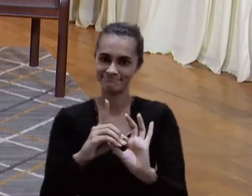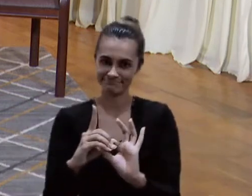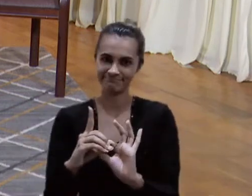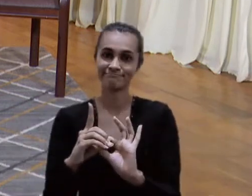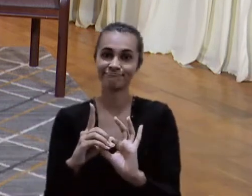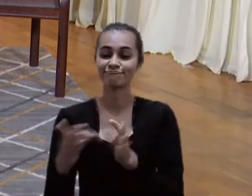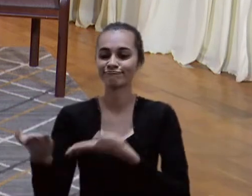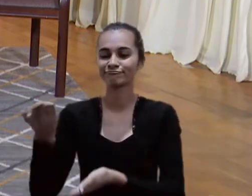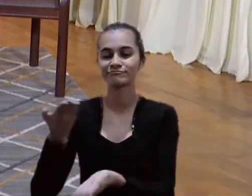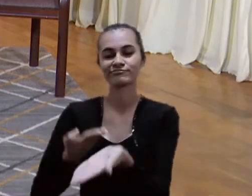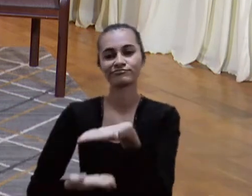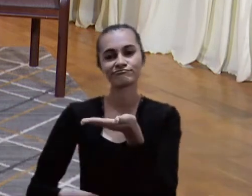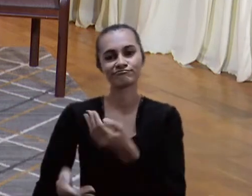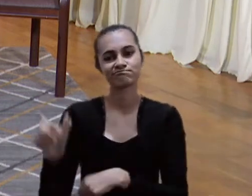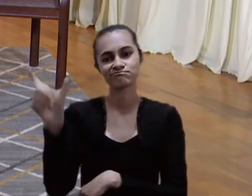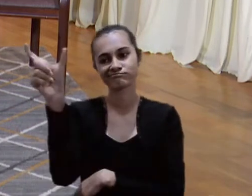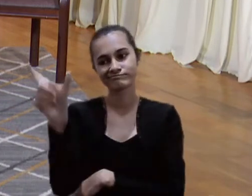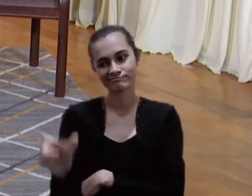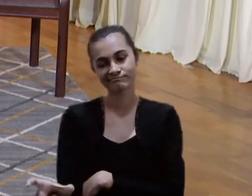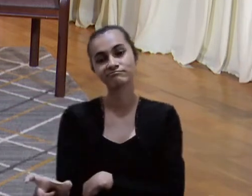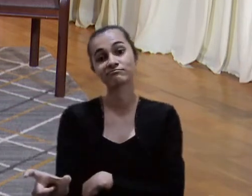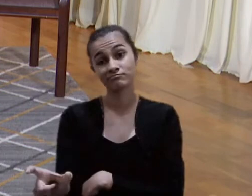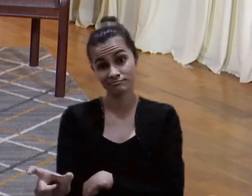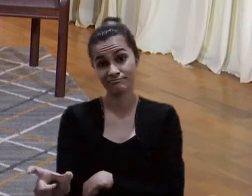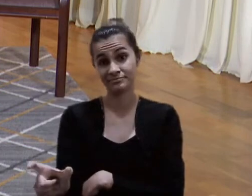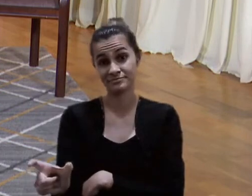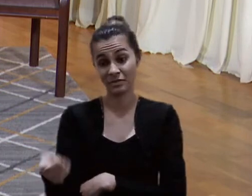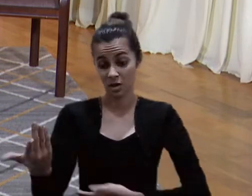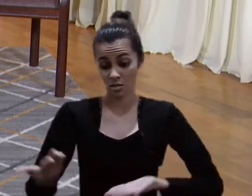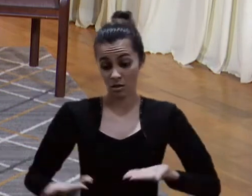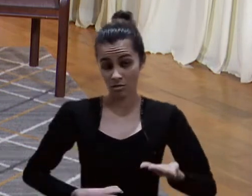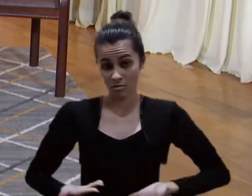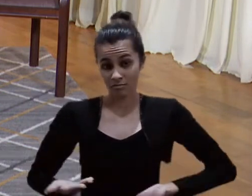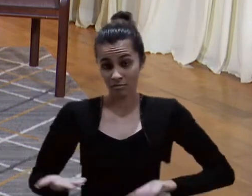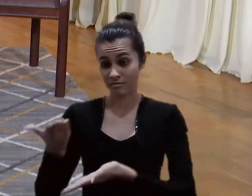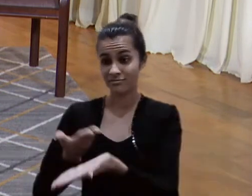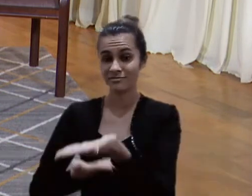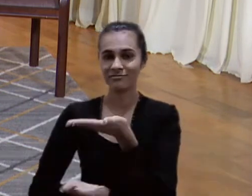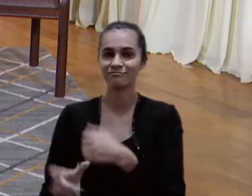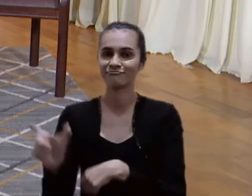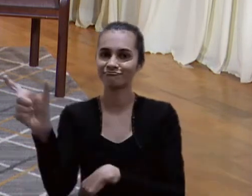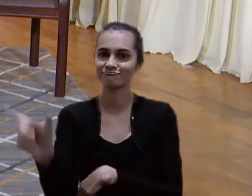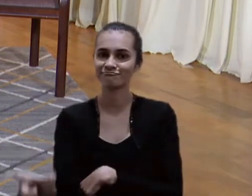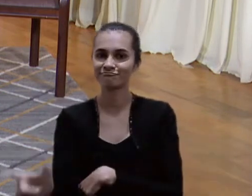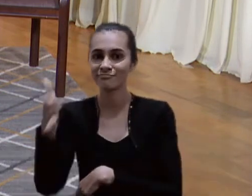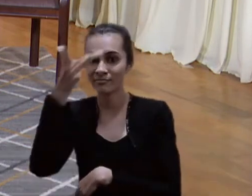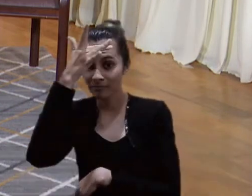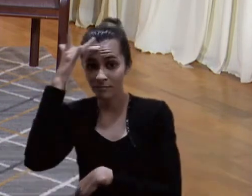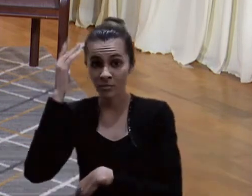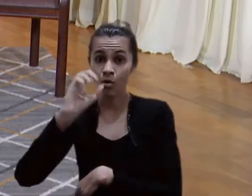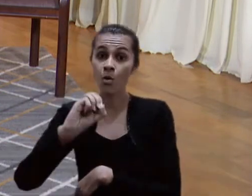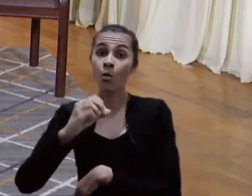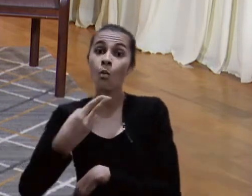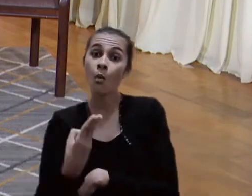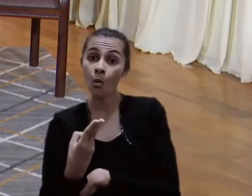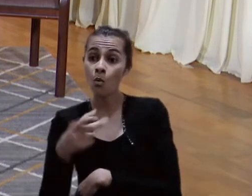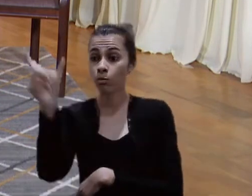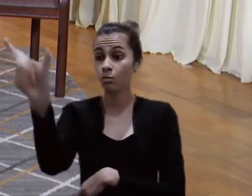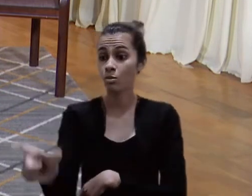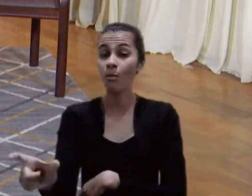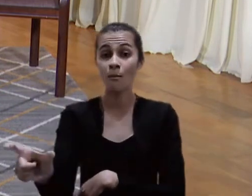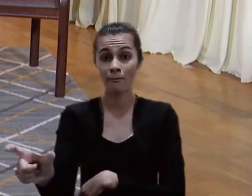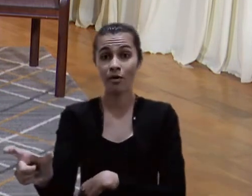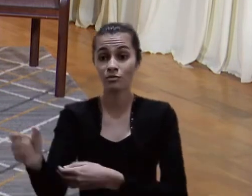semelhante. Quando nós servimos o nosso semelhante, ou quando nós somos servidos por nosso